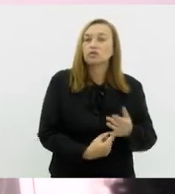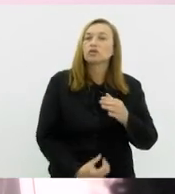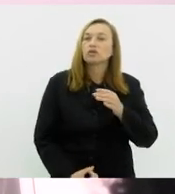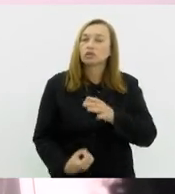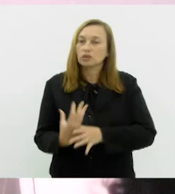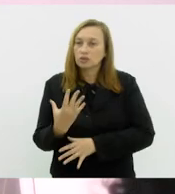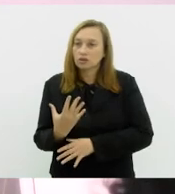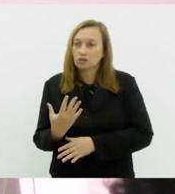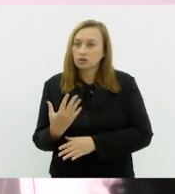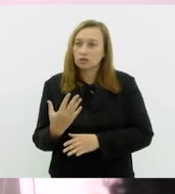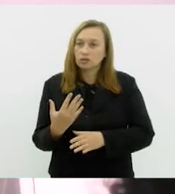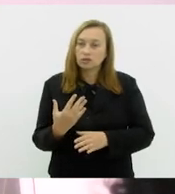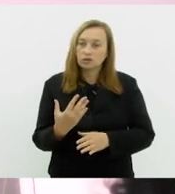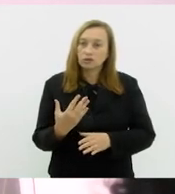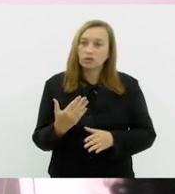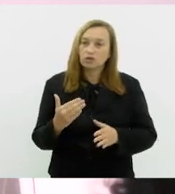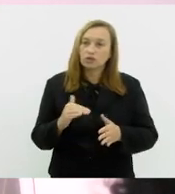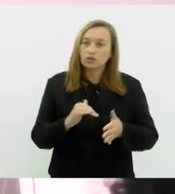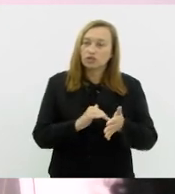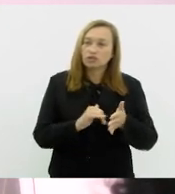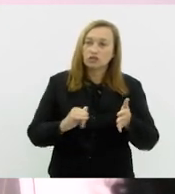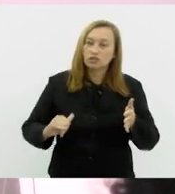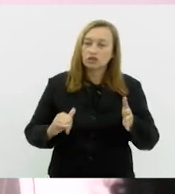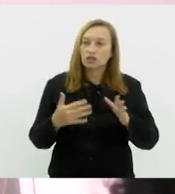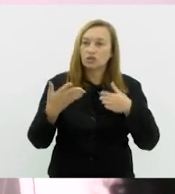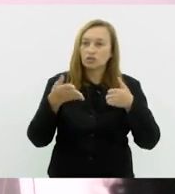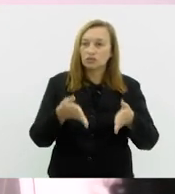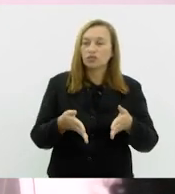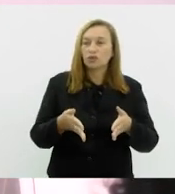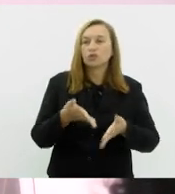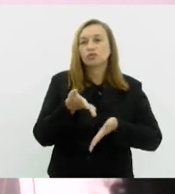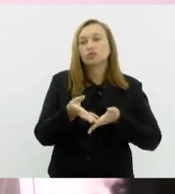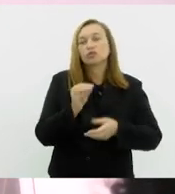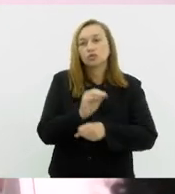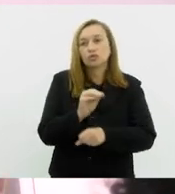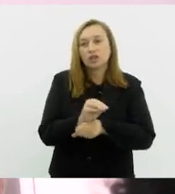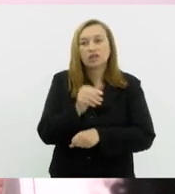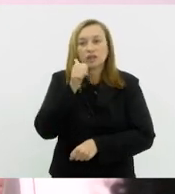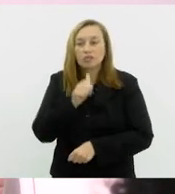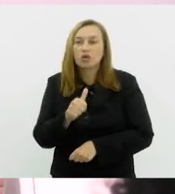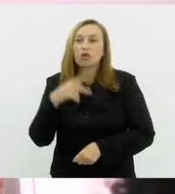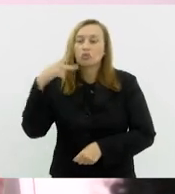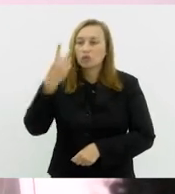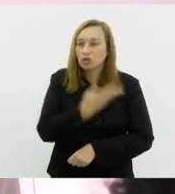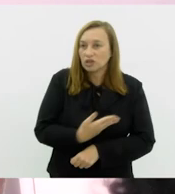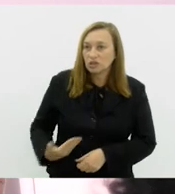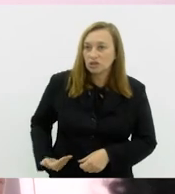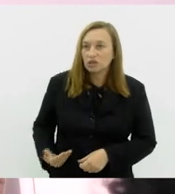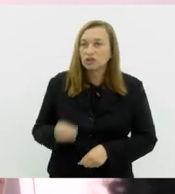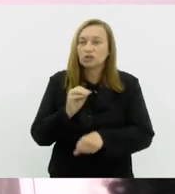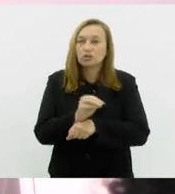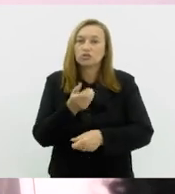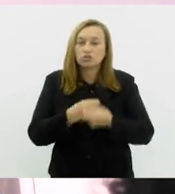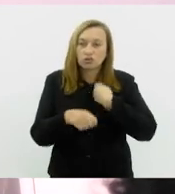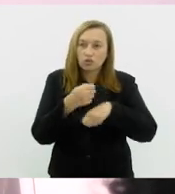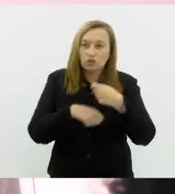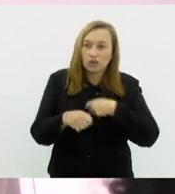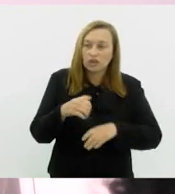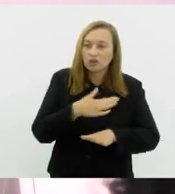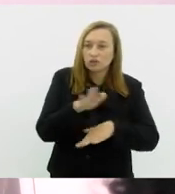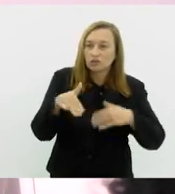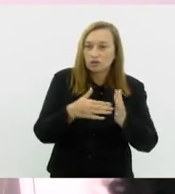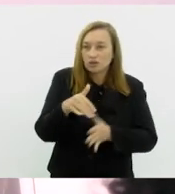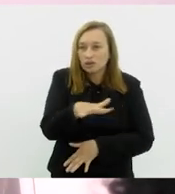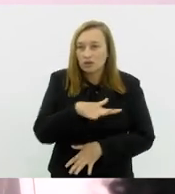de descentralização do cuidado da figura da mulher, a proposição também de políticas que garantam a economia do cuidado em todos os âmbitos, principalmente a